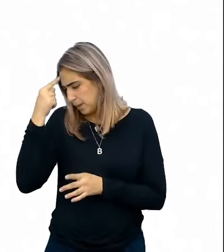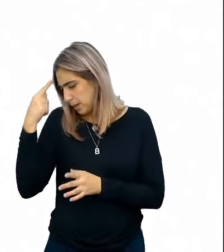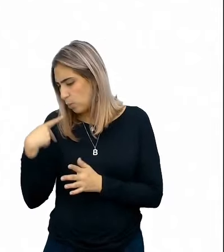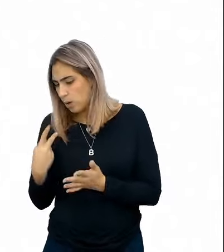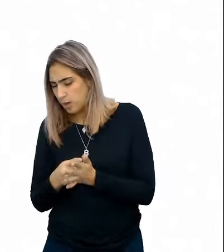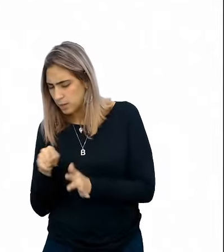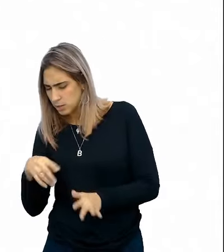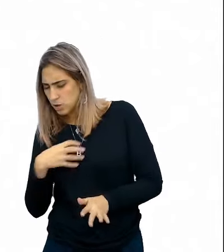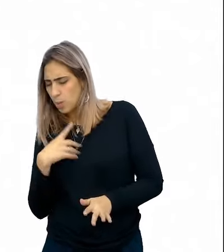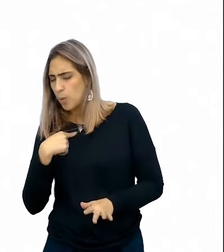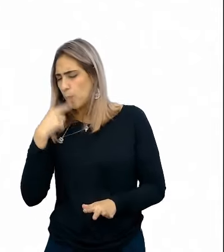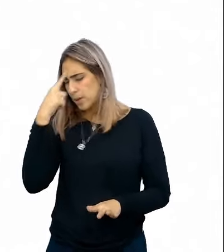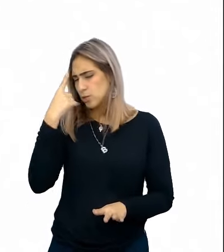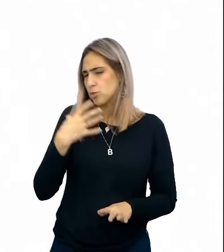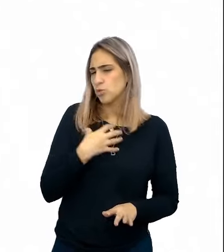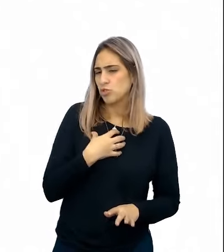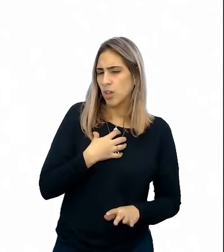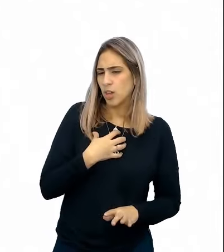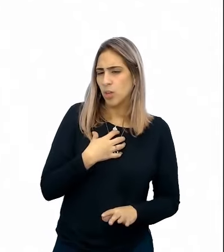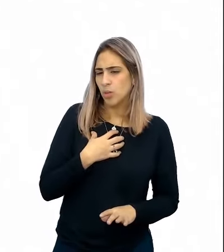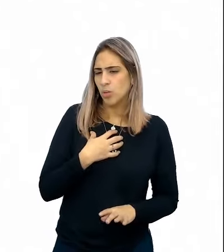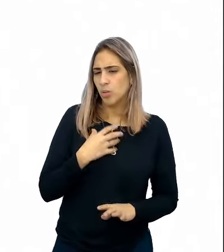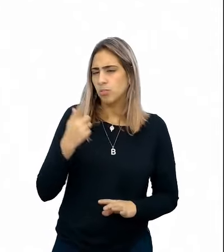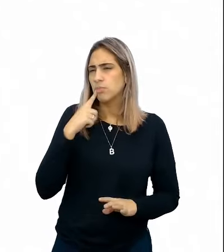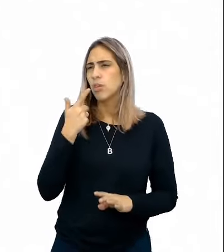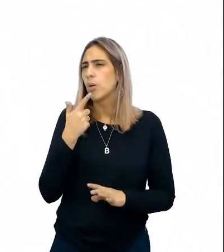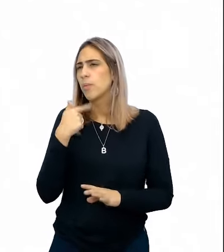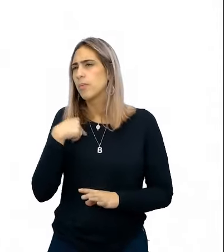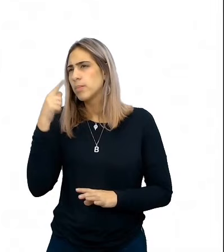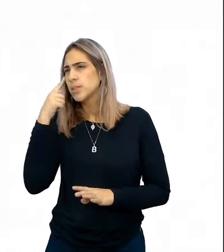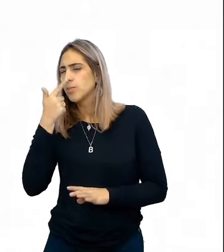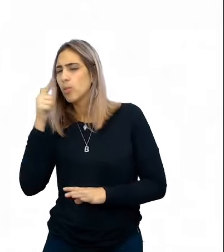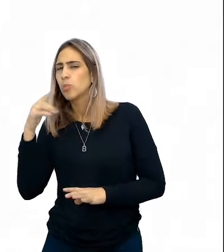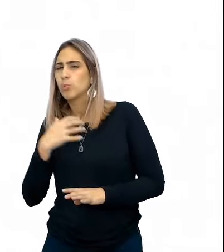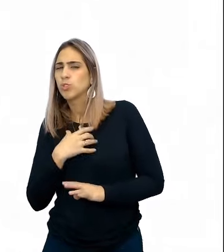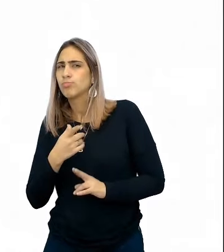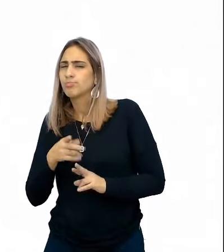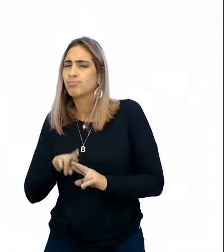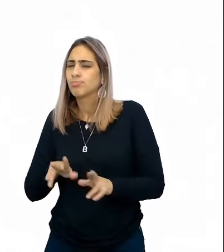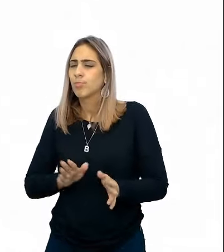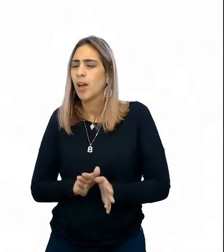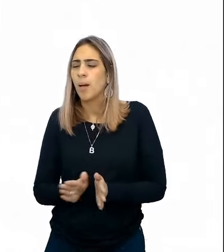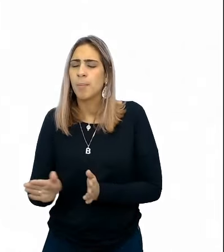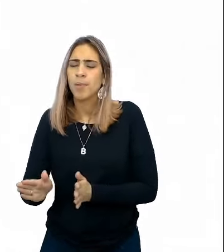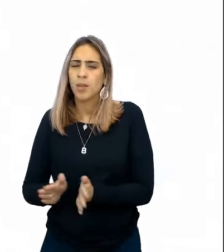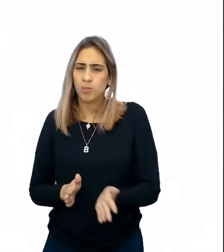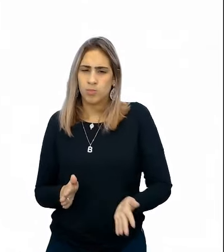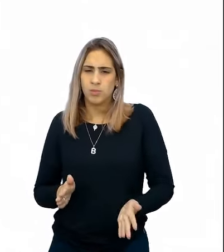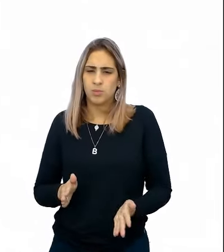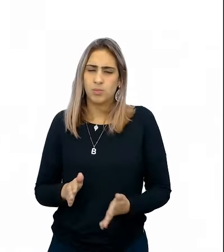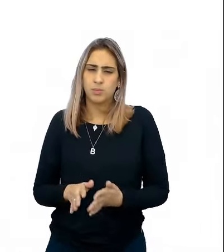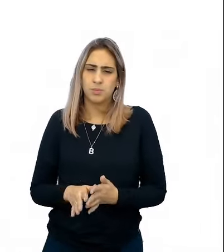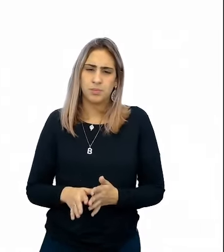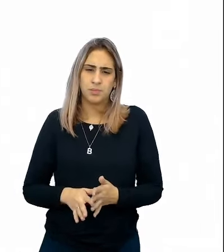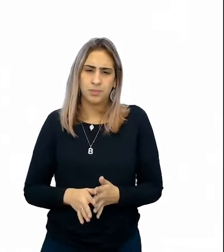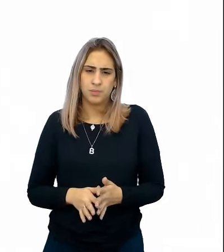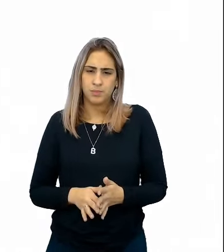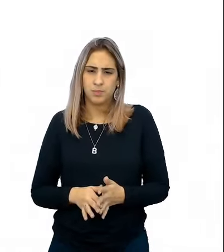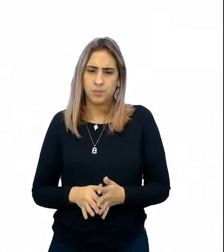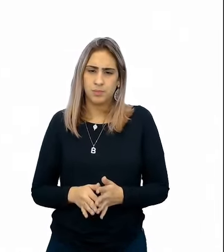tivesse pensado diferente, teria ido para outro caminho. E quais os diferentes caminhos que ele